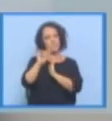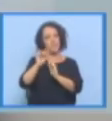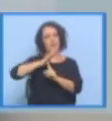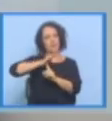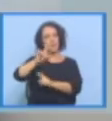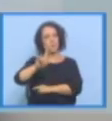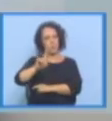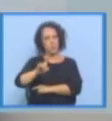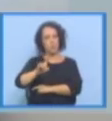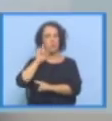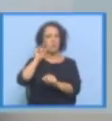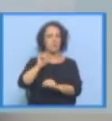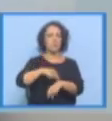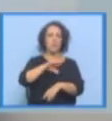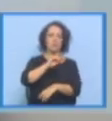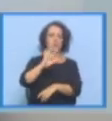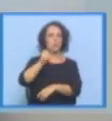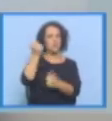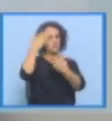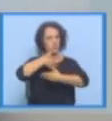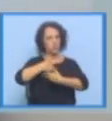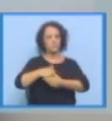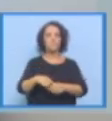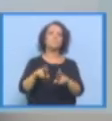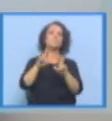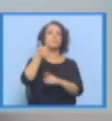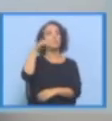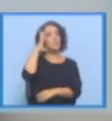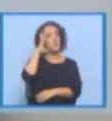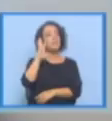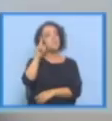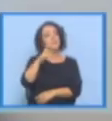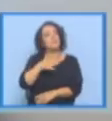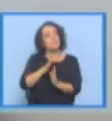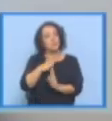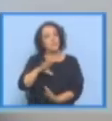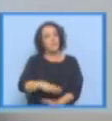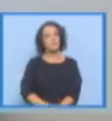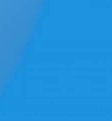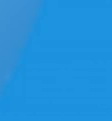quando forem 22h45. Votos de boa tarde e até amanhã, se os quiser.